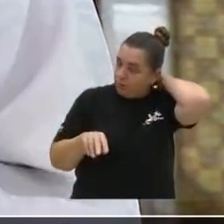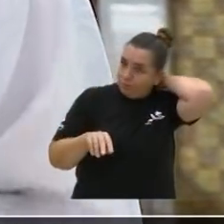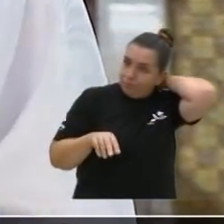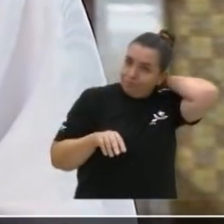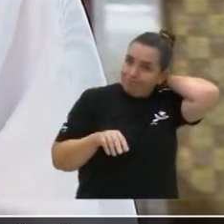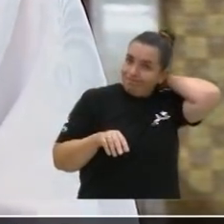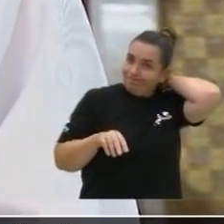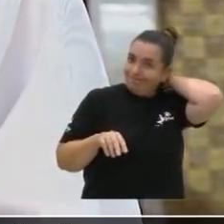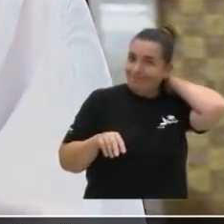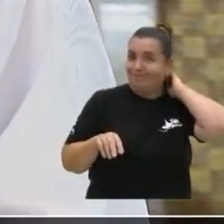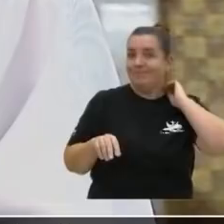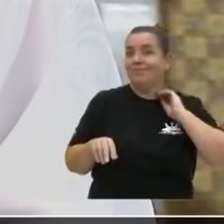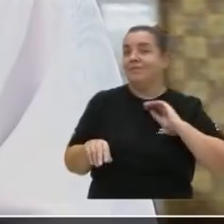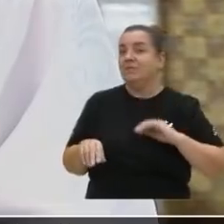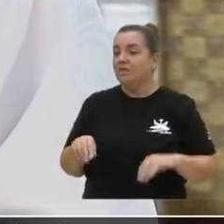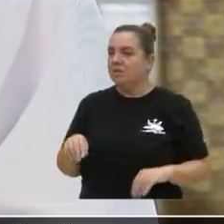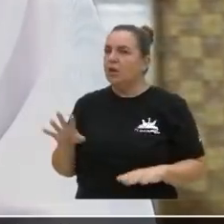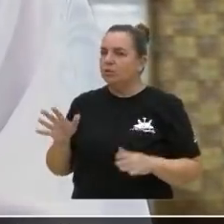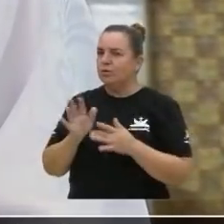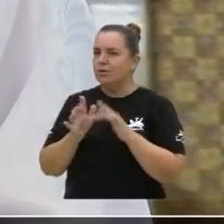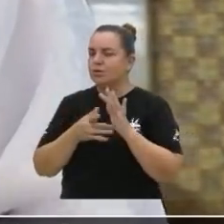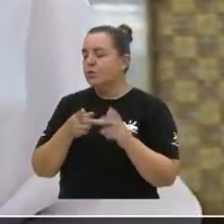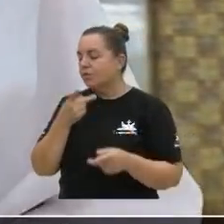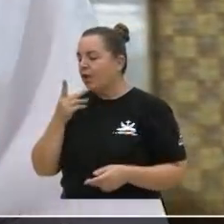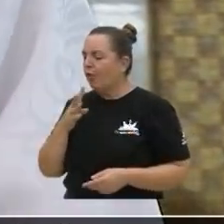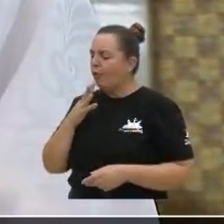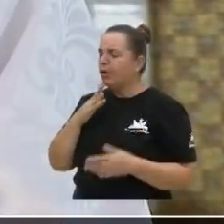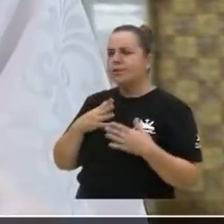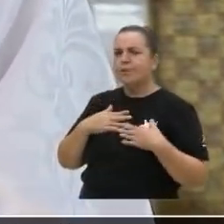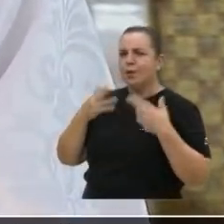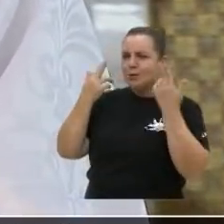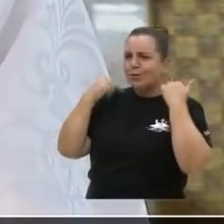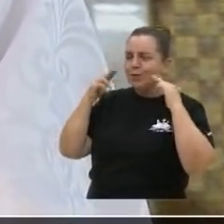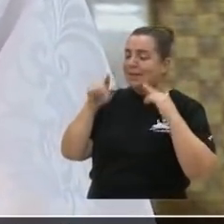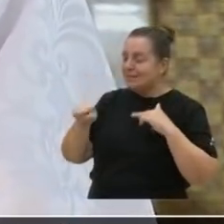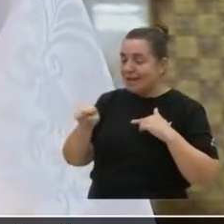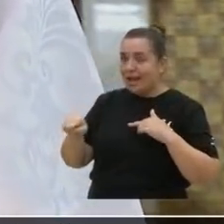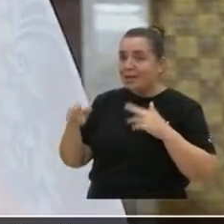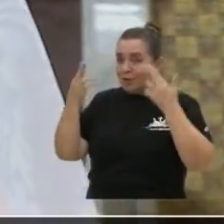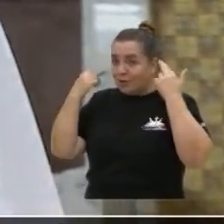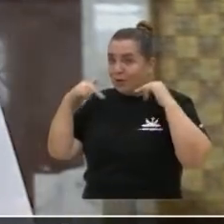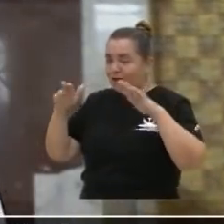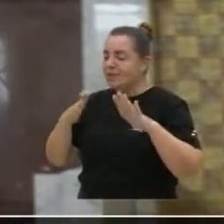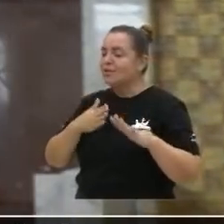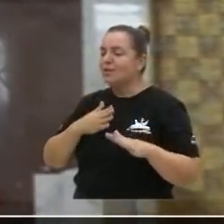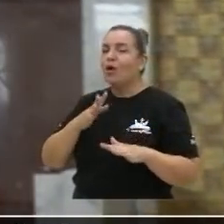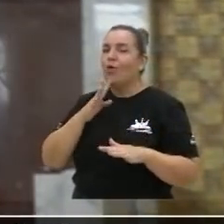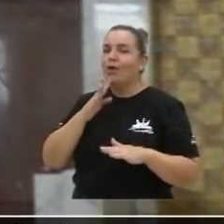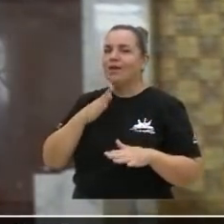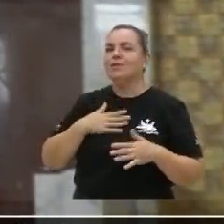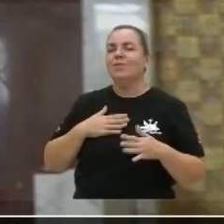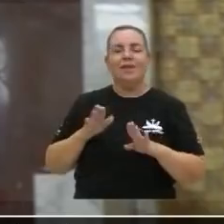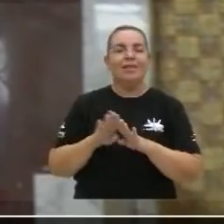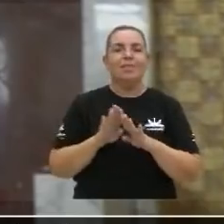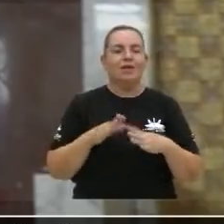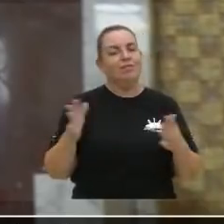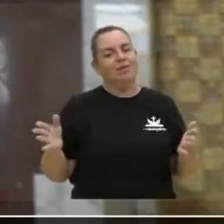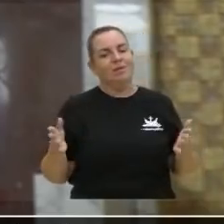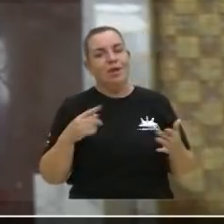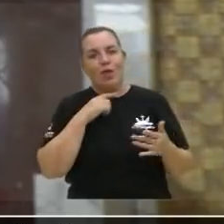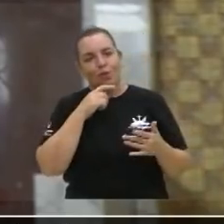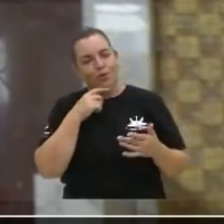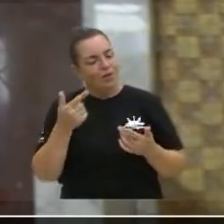Eu conheço as minhas ovelhas, as ovelhas me conhecem. Que o Senhor nos conhece, meus irmãos, não tenha